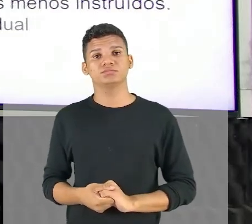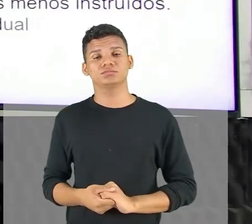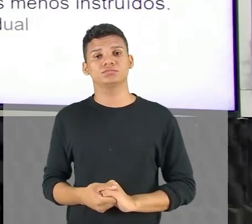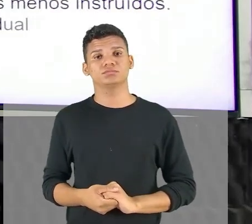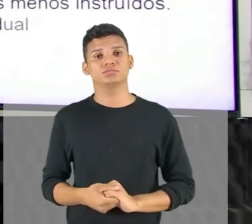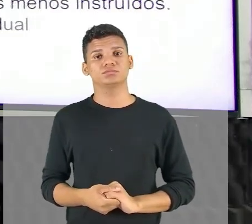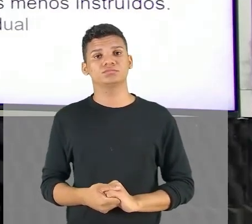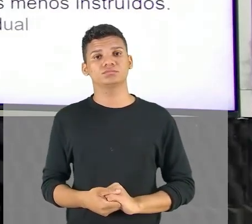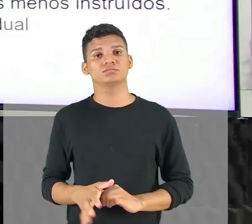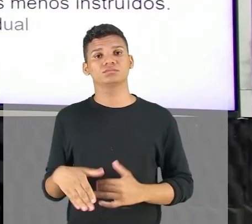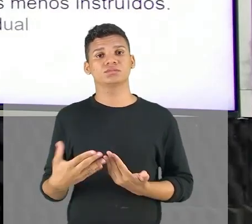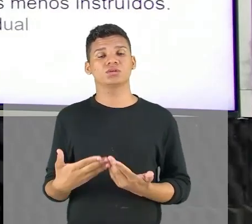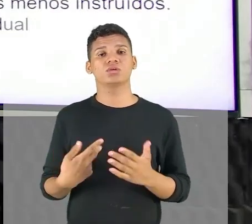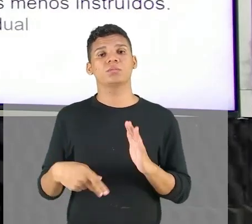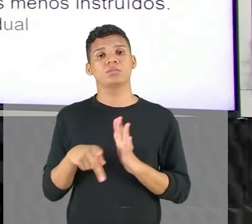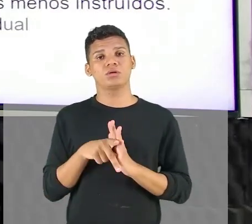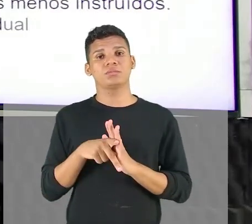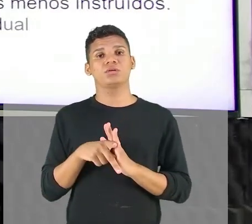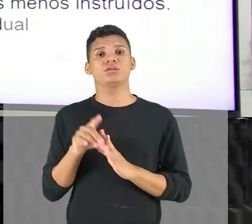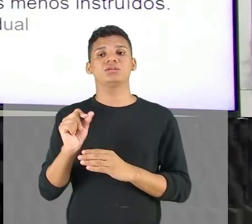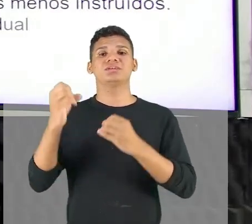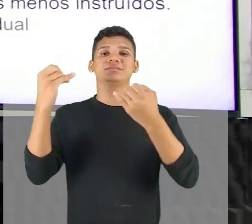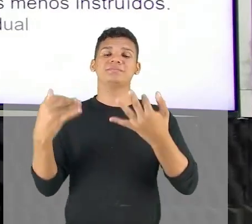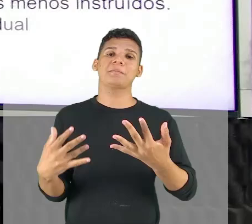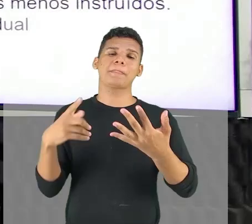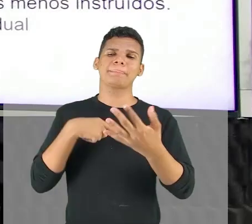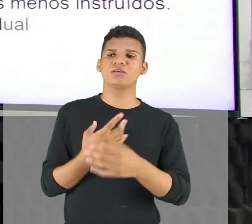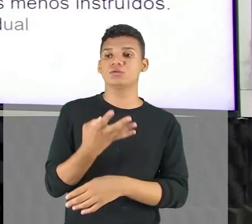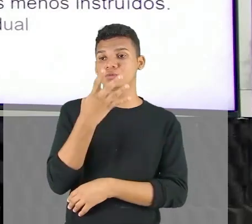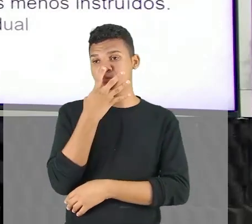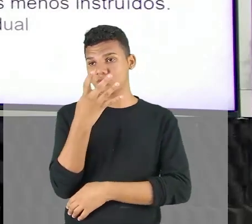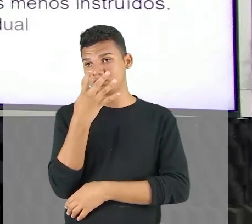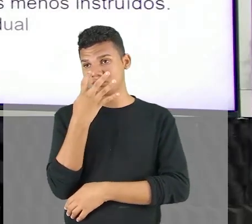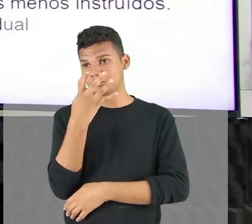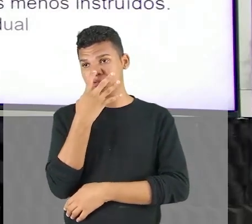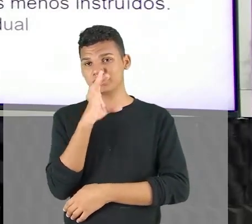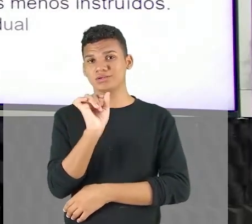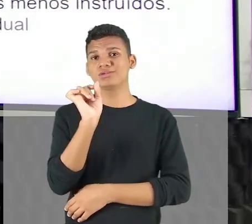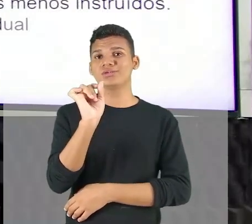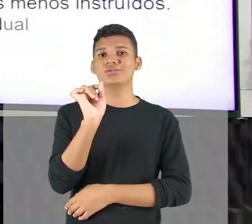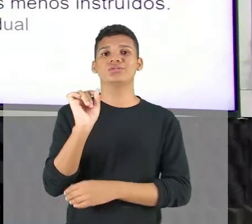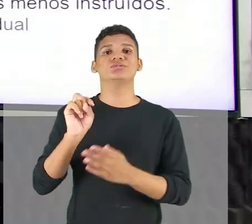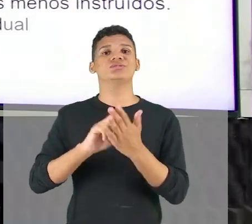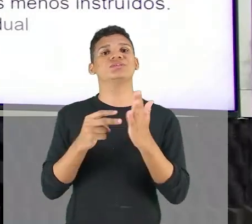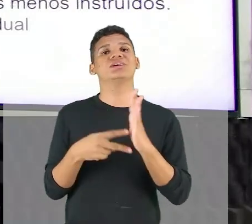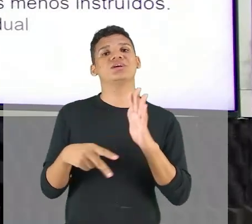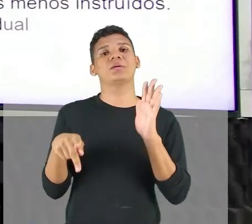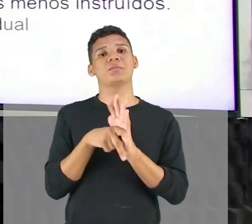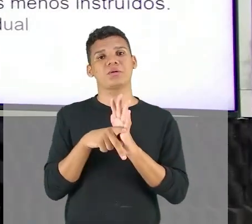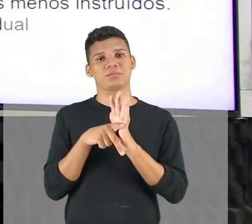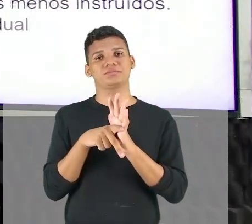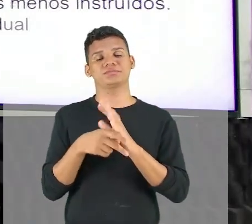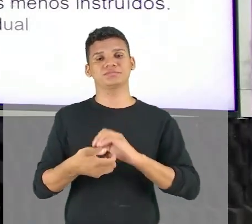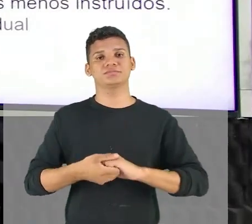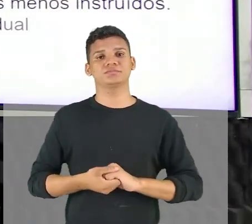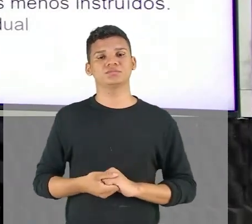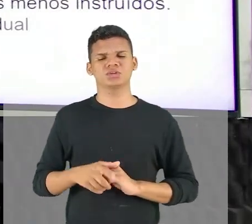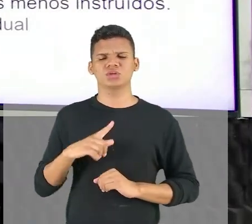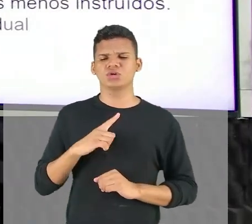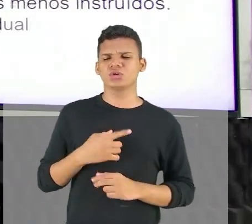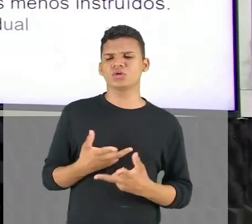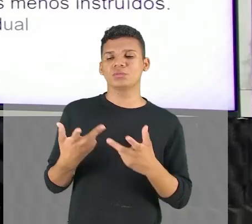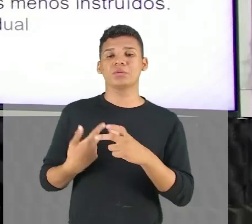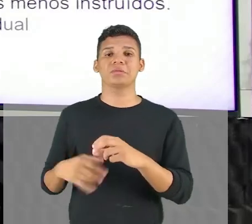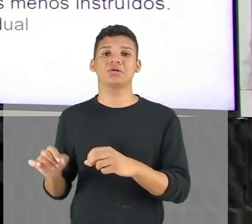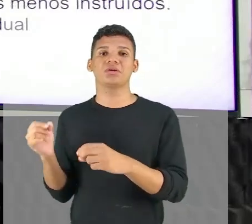que é a obra do Michel Foucault chamada Vigiar e Punir o Nascimento das Prisões. Nessa obra, o Michel Foucault